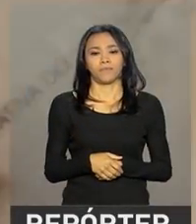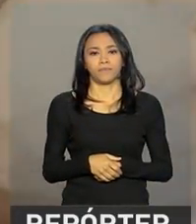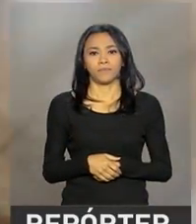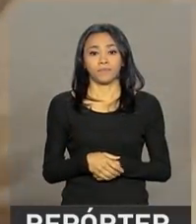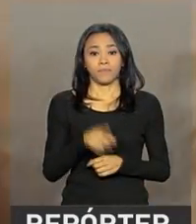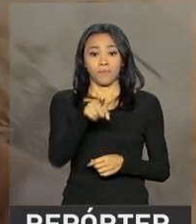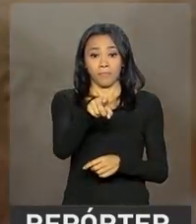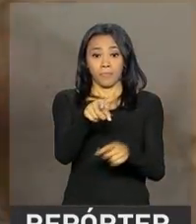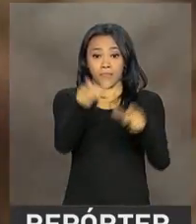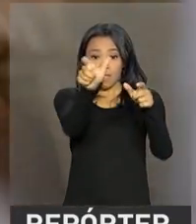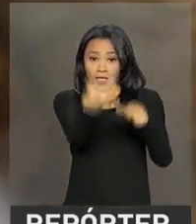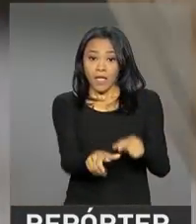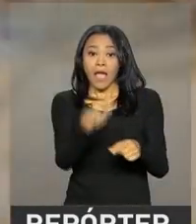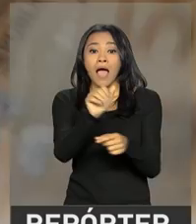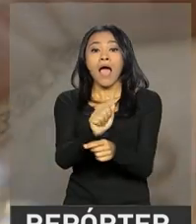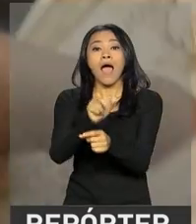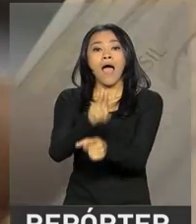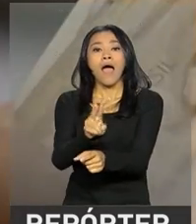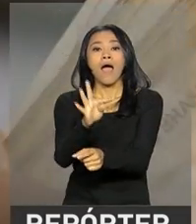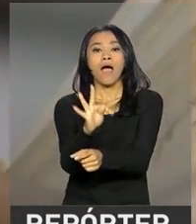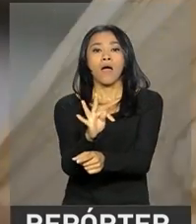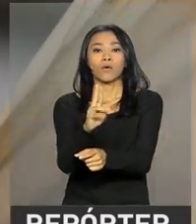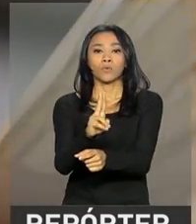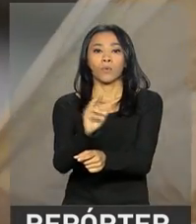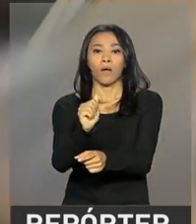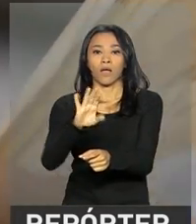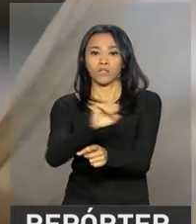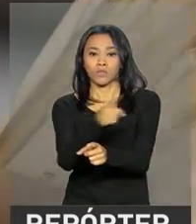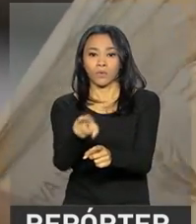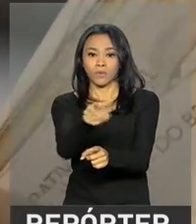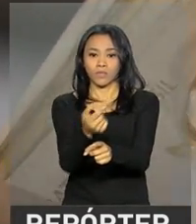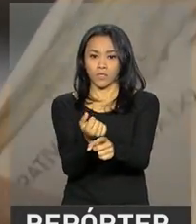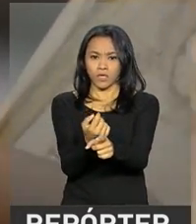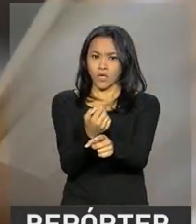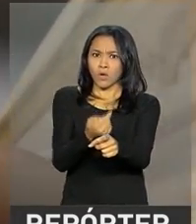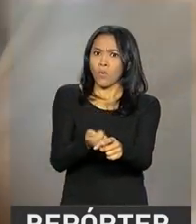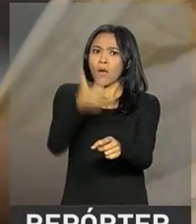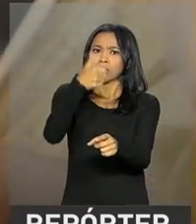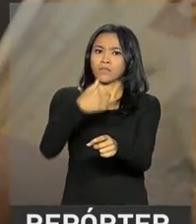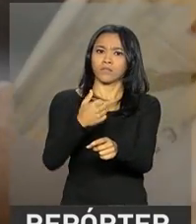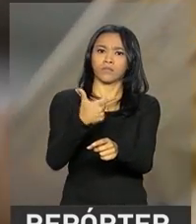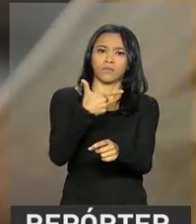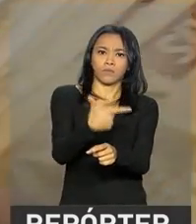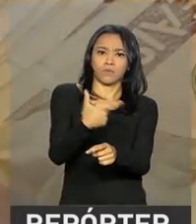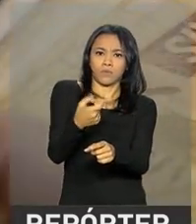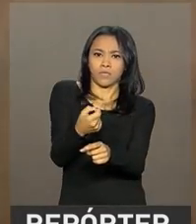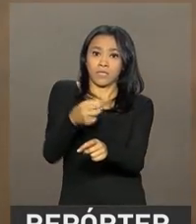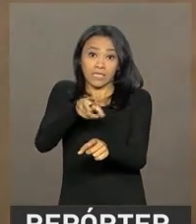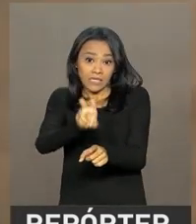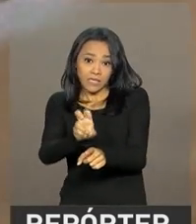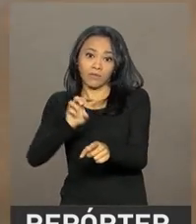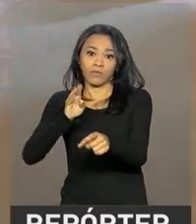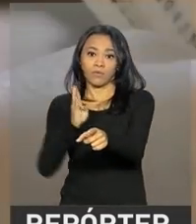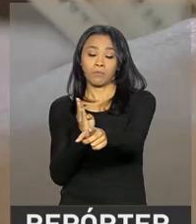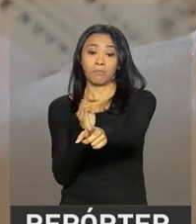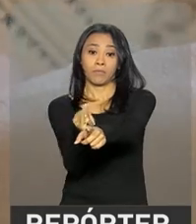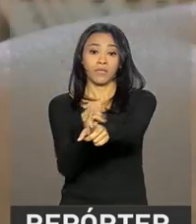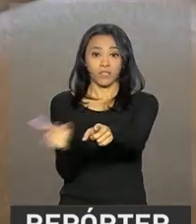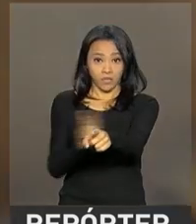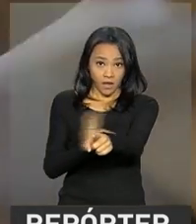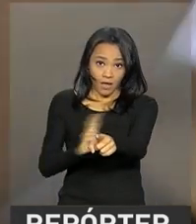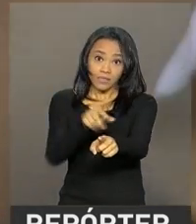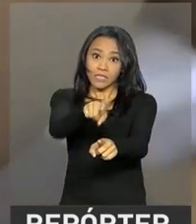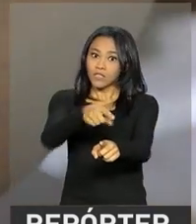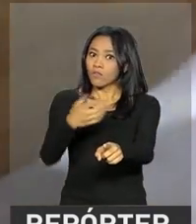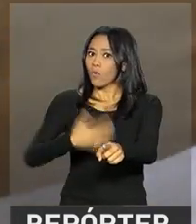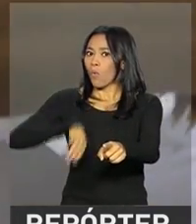as autuações da receita federal chegaram a quase 205 bilhões de reais no ano passado o maior volume desde